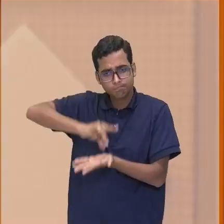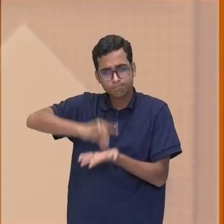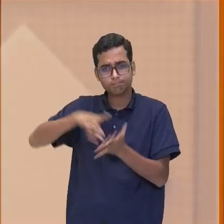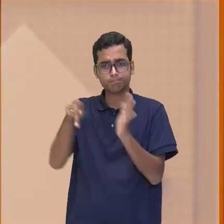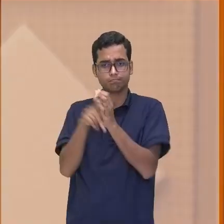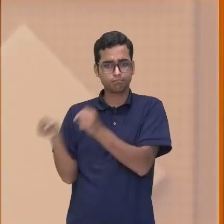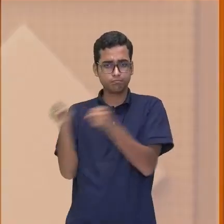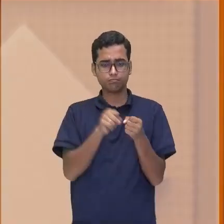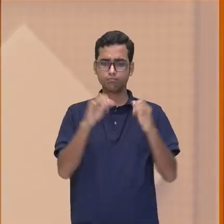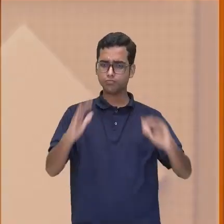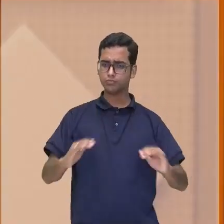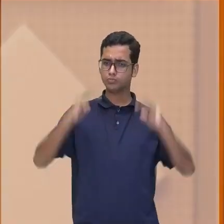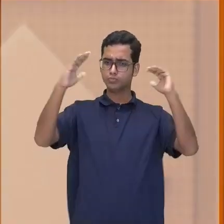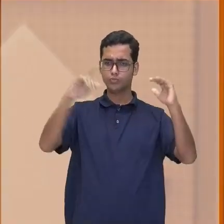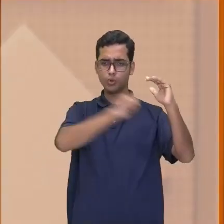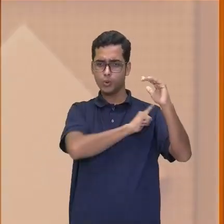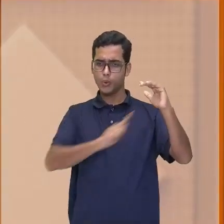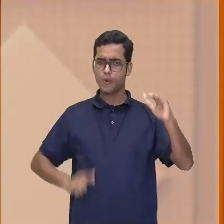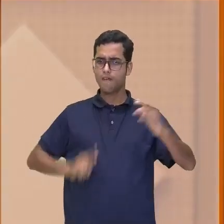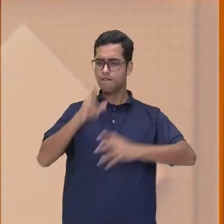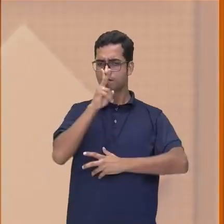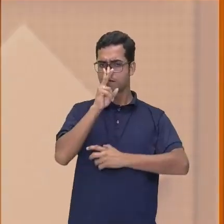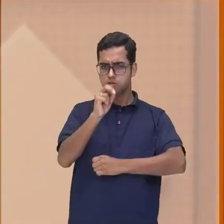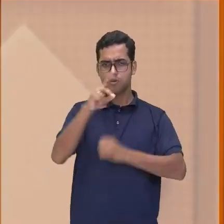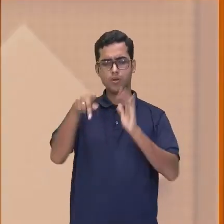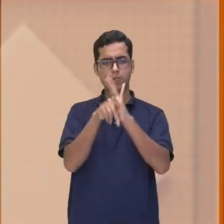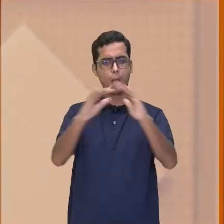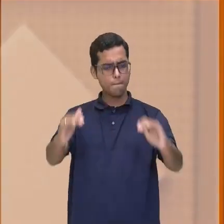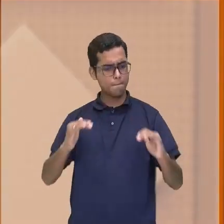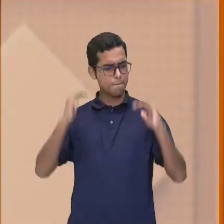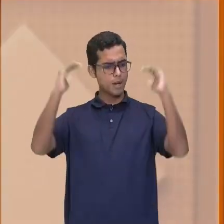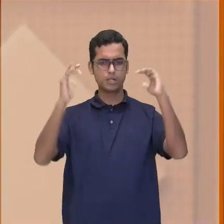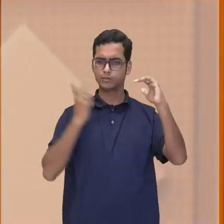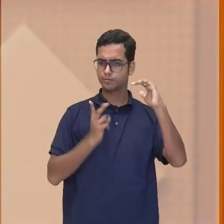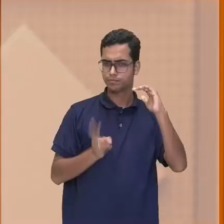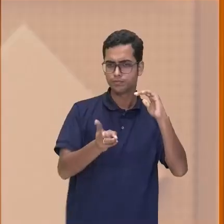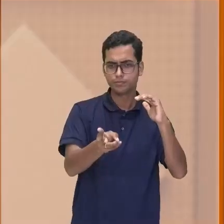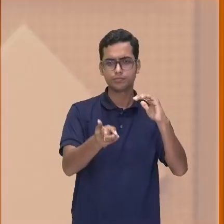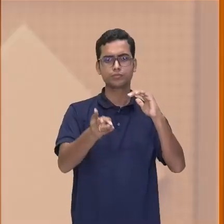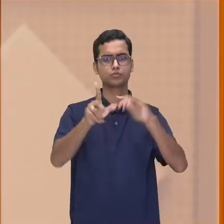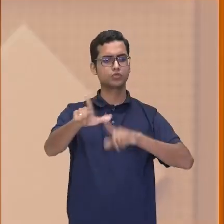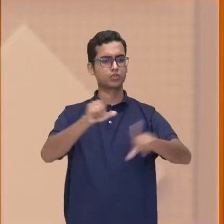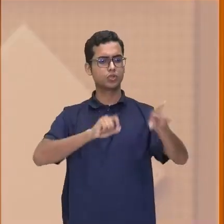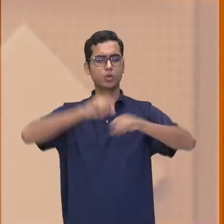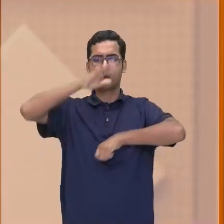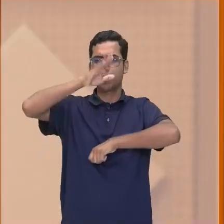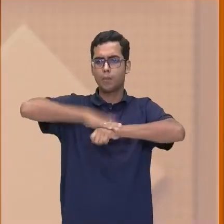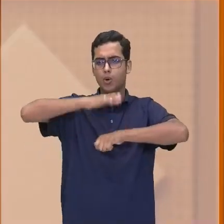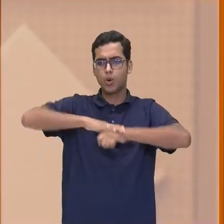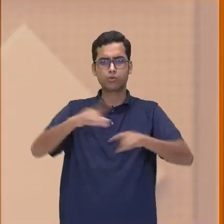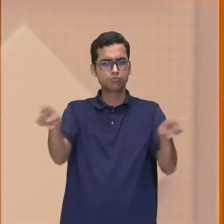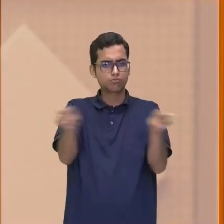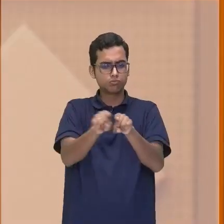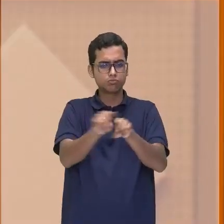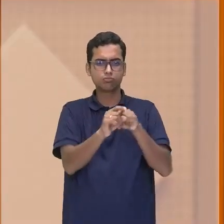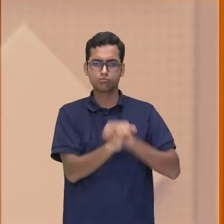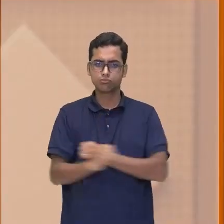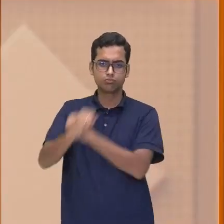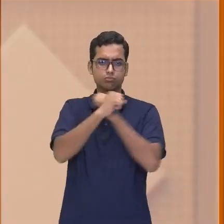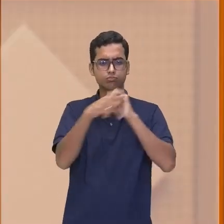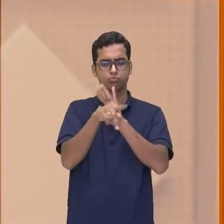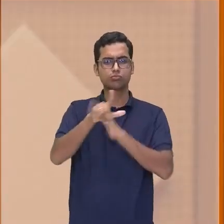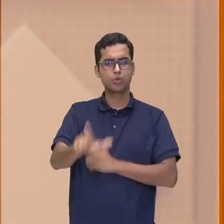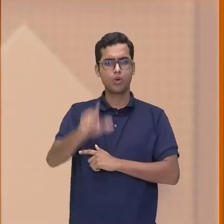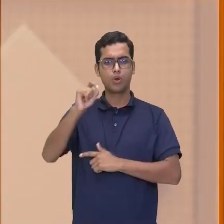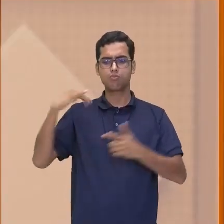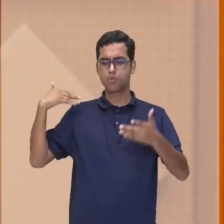soberania. Um Estado forte, ele é um Estado soberano. Ele vai tomar suas próprias decisões e vai defender essas decisões até